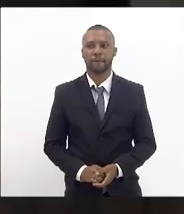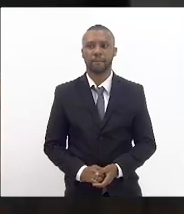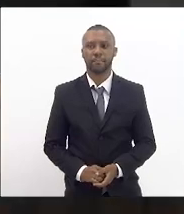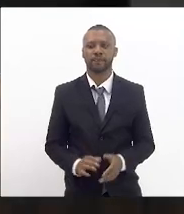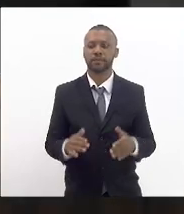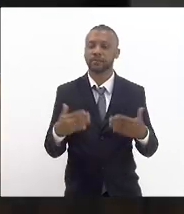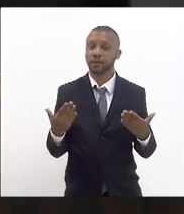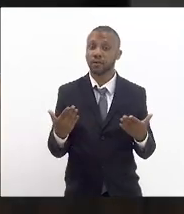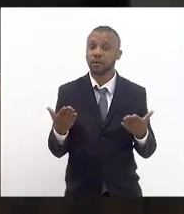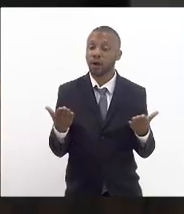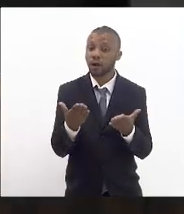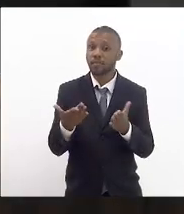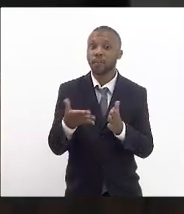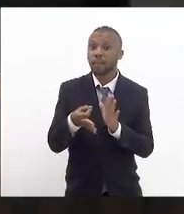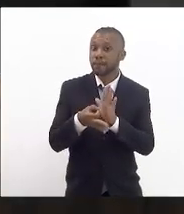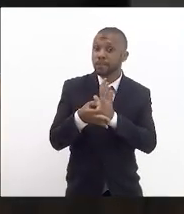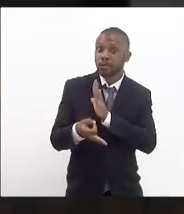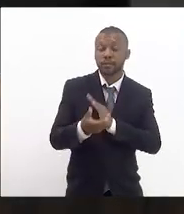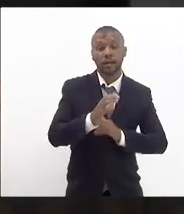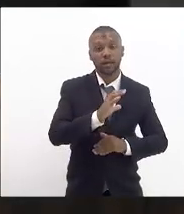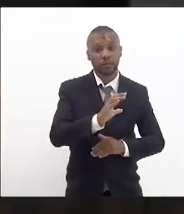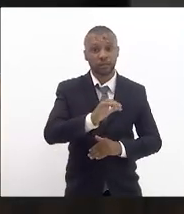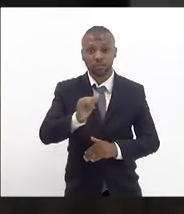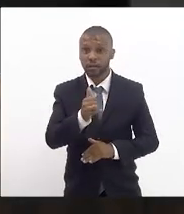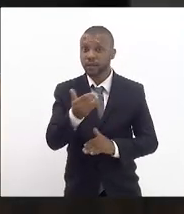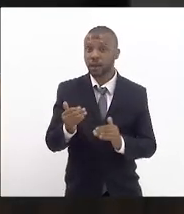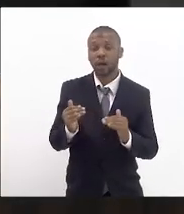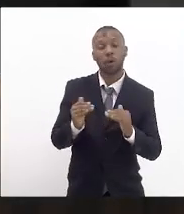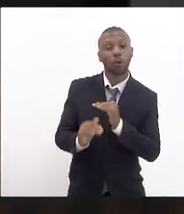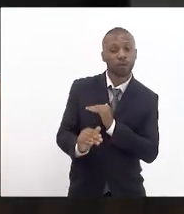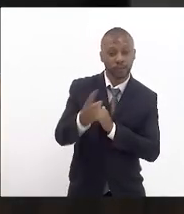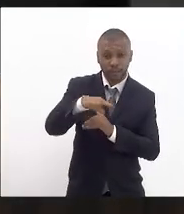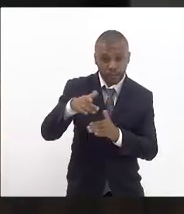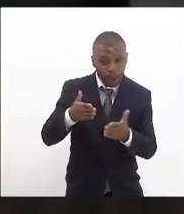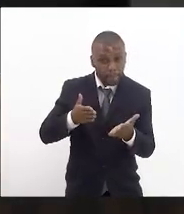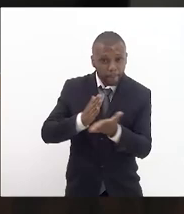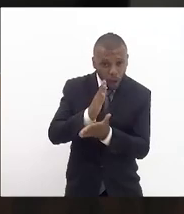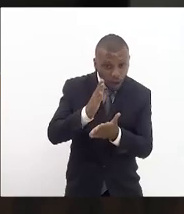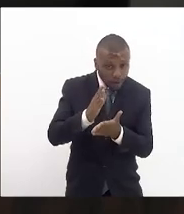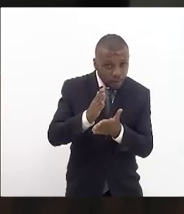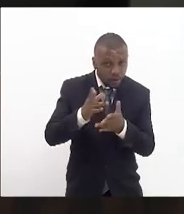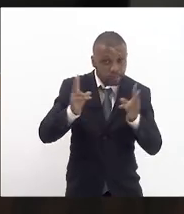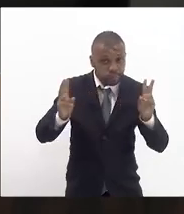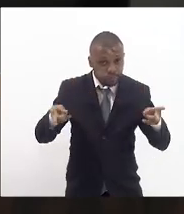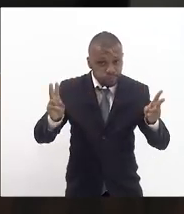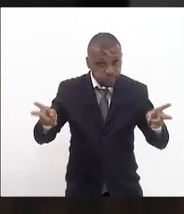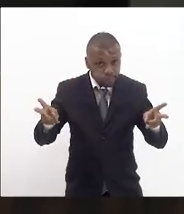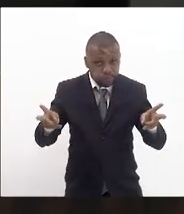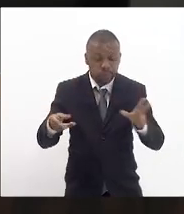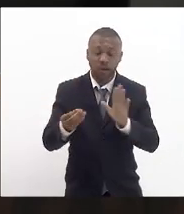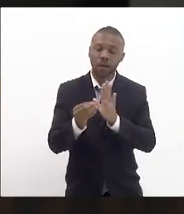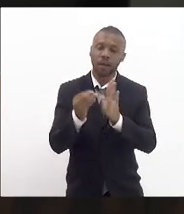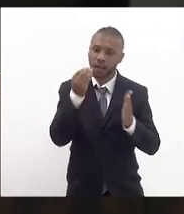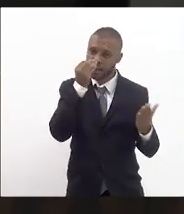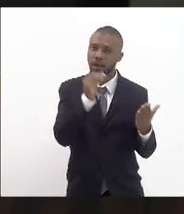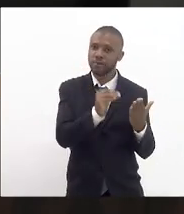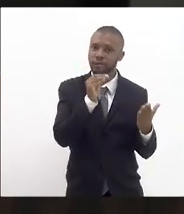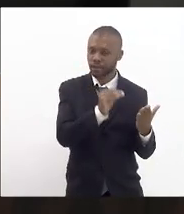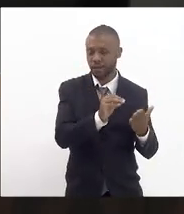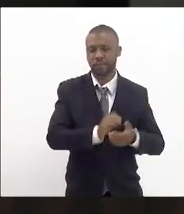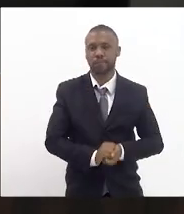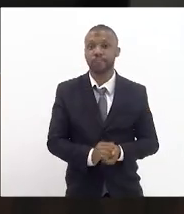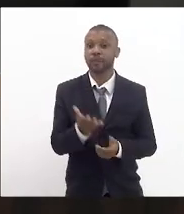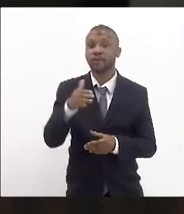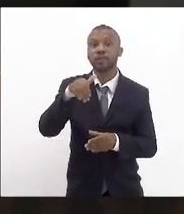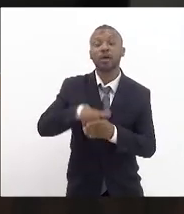Então, vamos ao parecer da Comissão de Constituição e Justiça, que é contrário. Os senhores que aprovam, parecer como estão, rejeitado. Em votação,